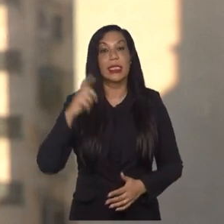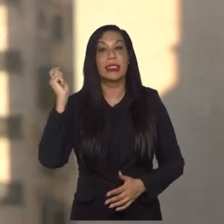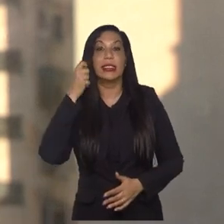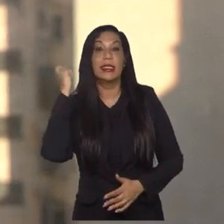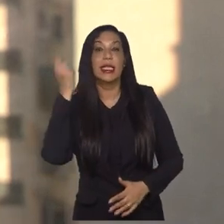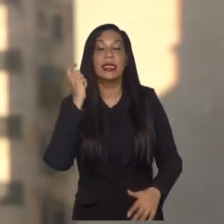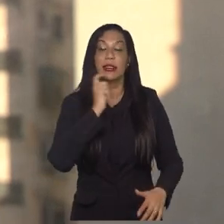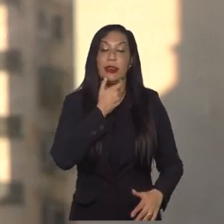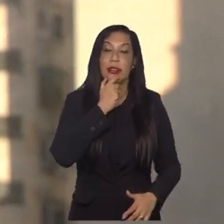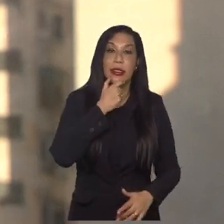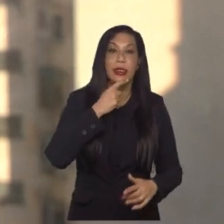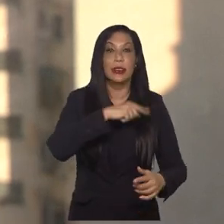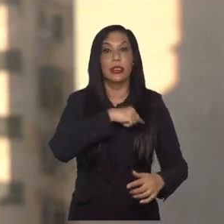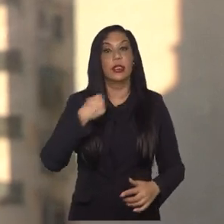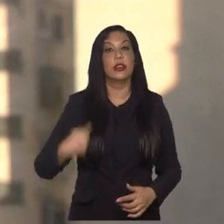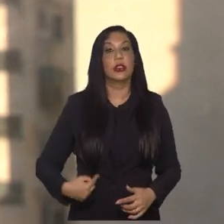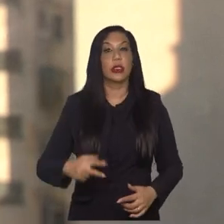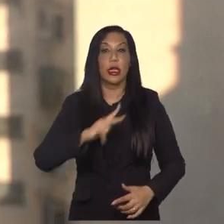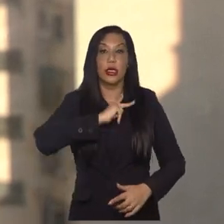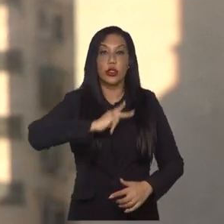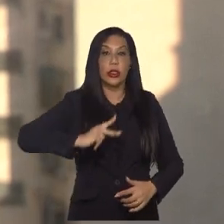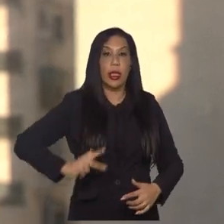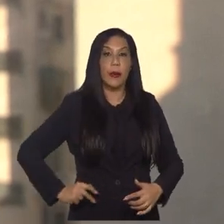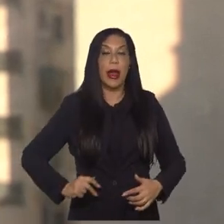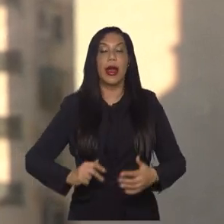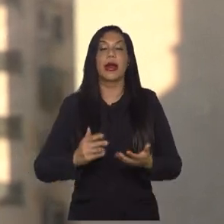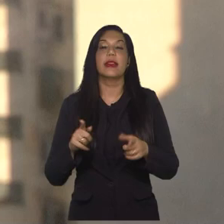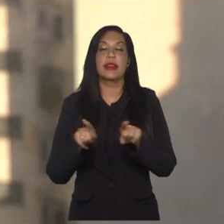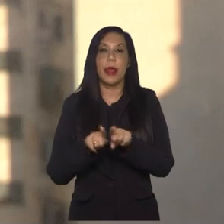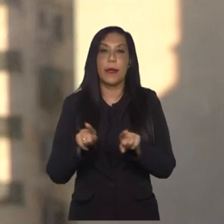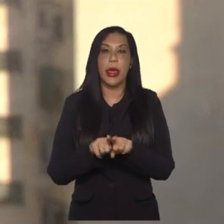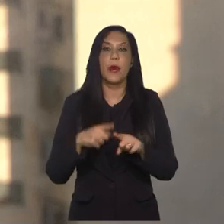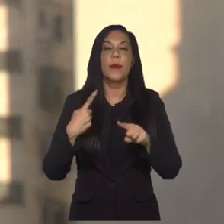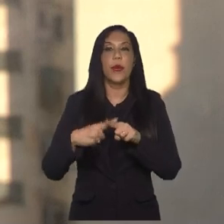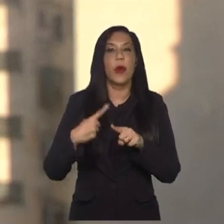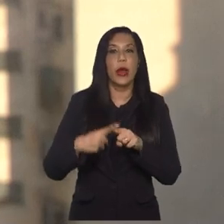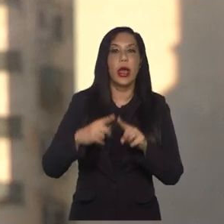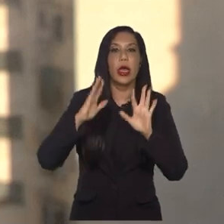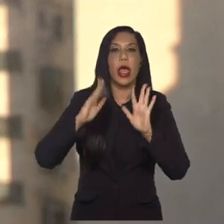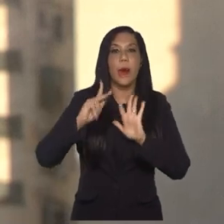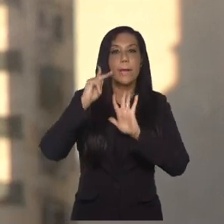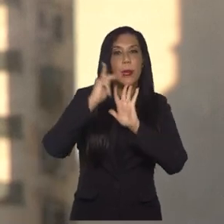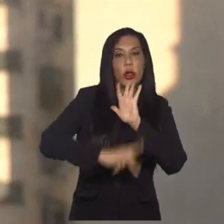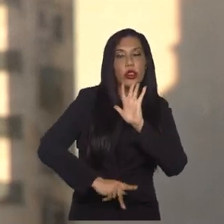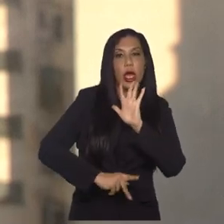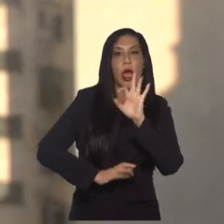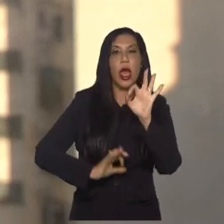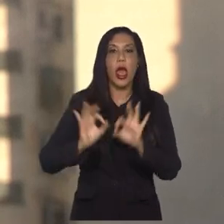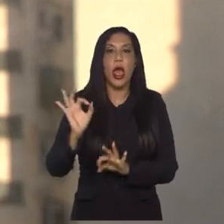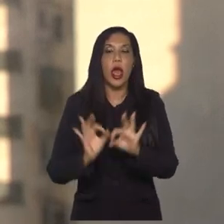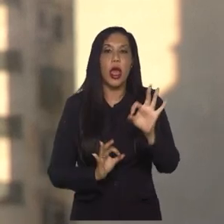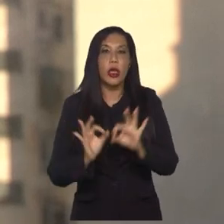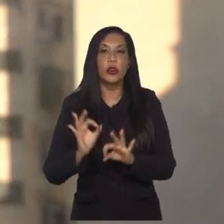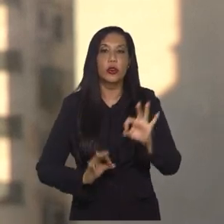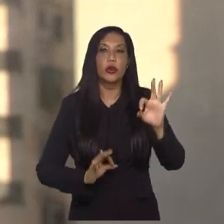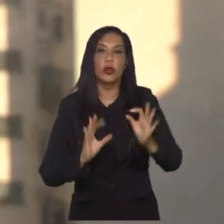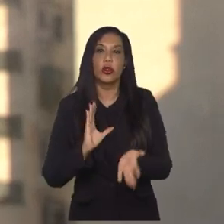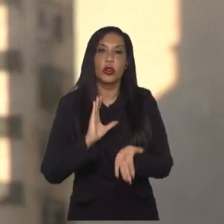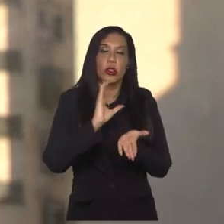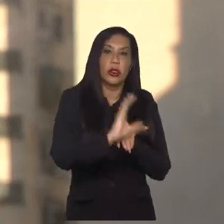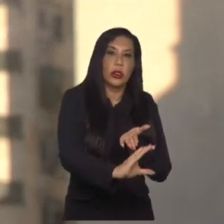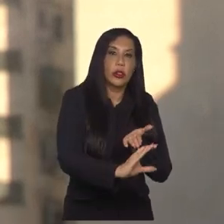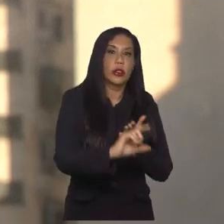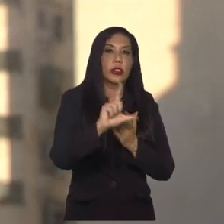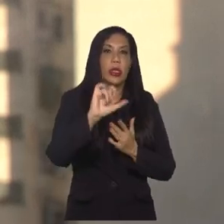seleção inglesa quanto na China e na Dinamarca tentando voltar um pouco. Porque foram projetos de estados, de ligas nacionais